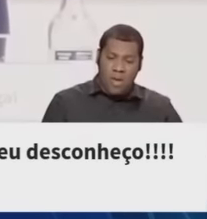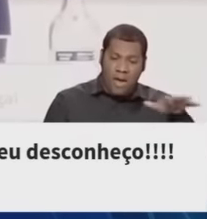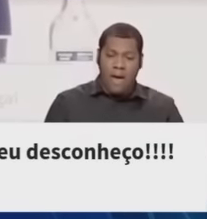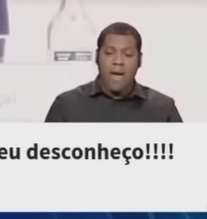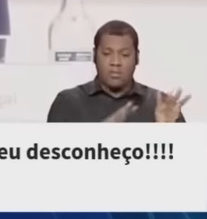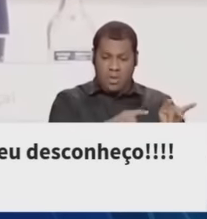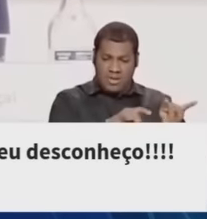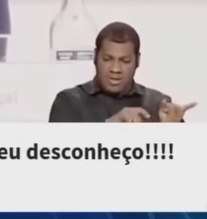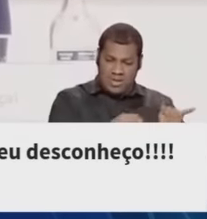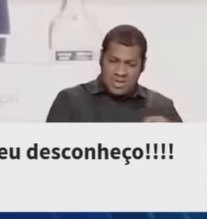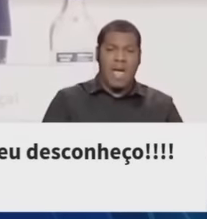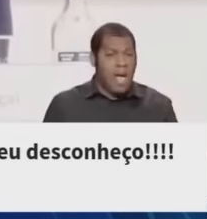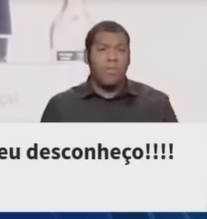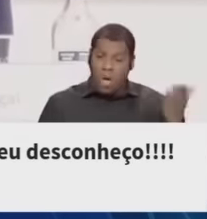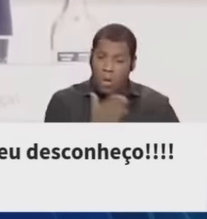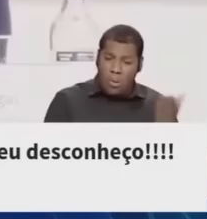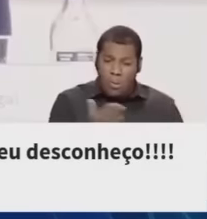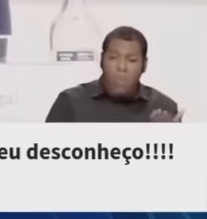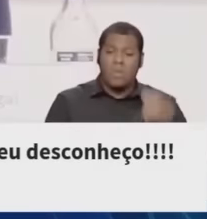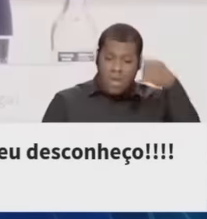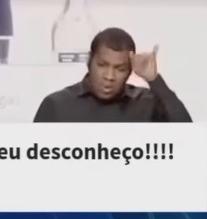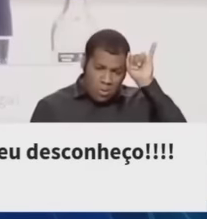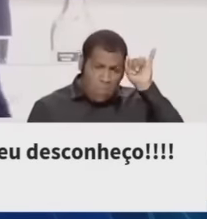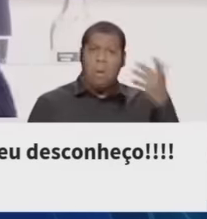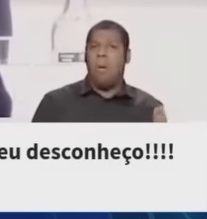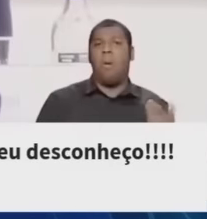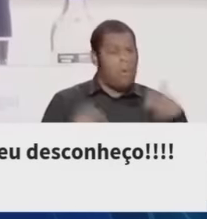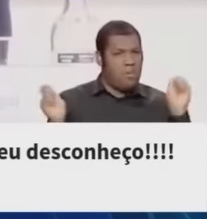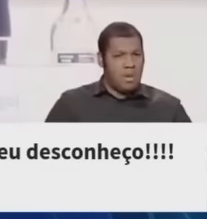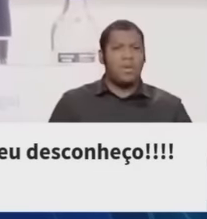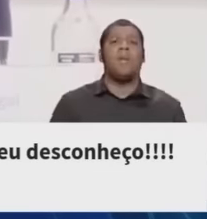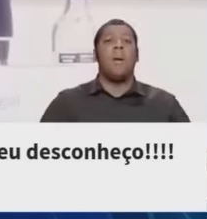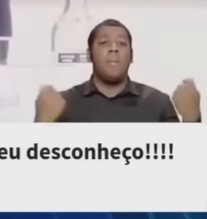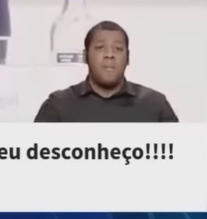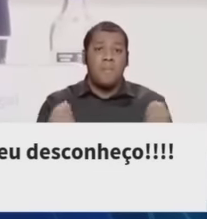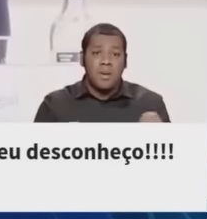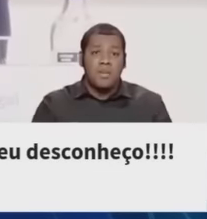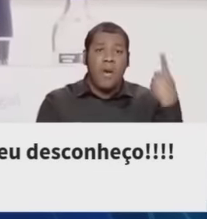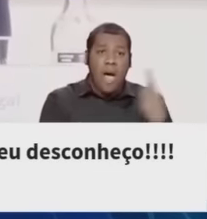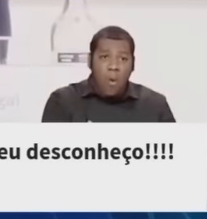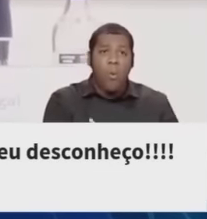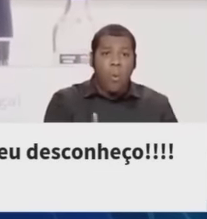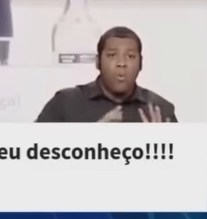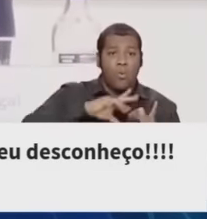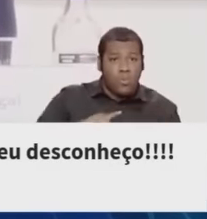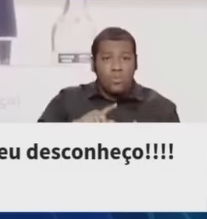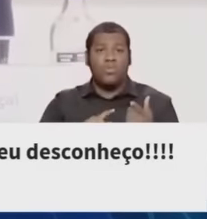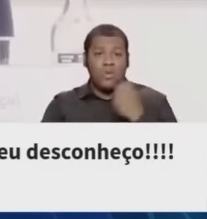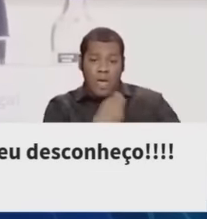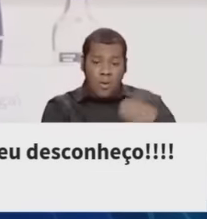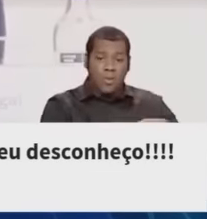degradadas. E aí nós precisamos tratar dos acordos internacionais, dos acordos comerciais. Os acordos comerciais têm que